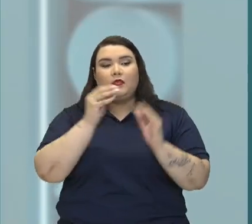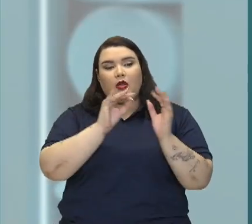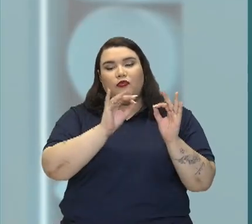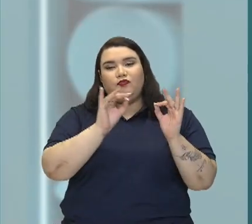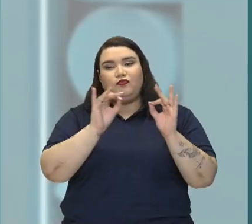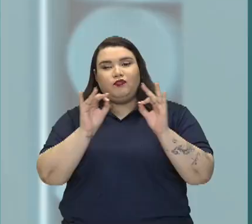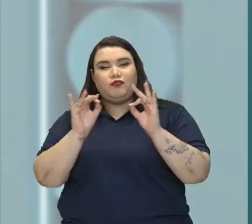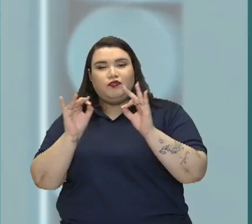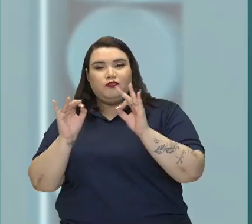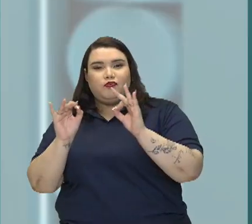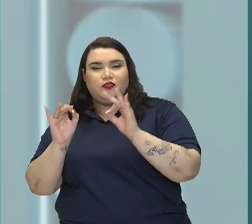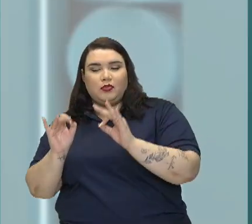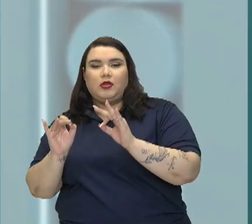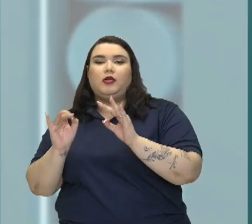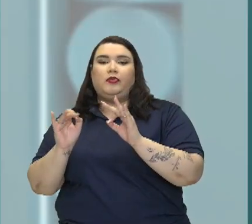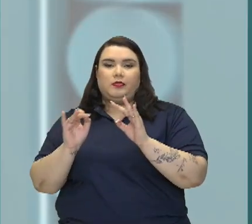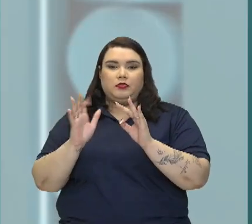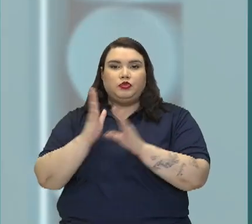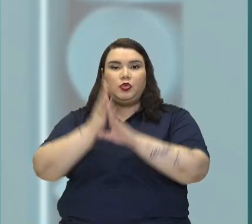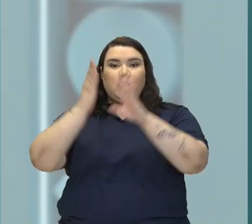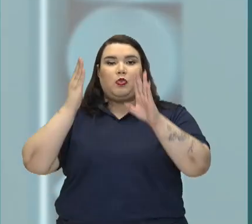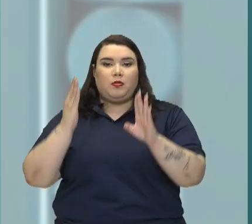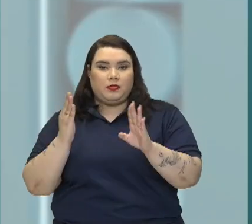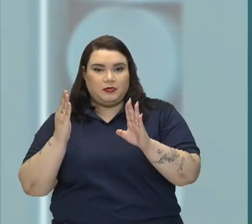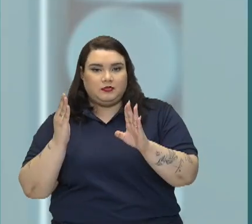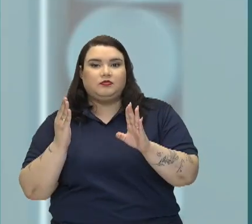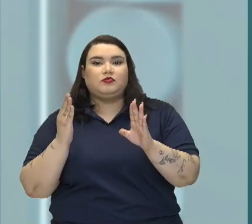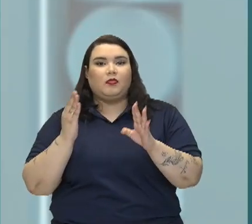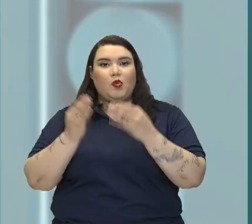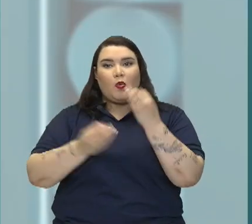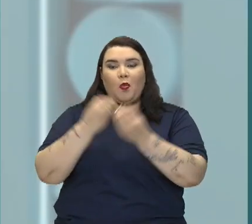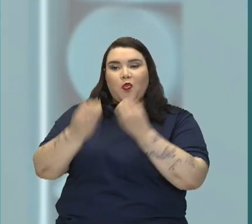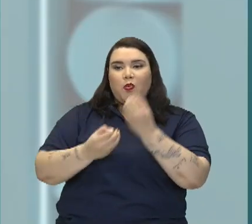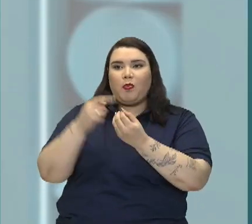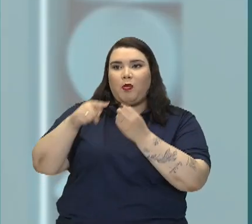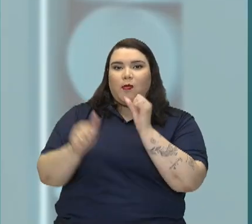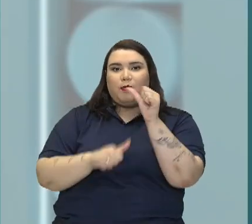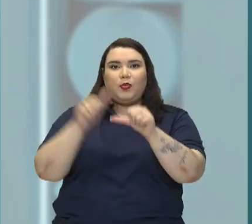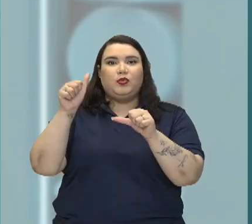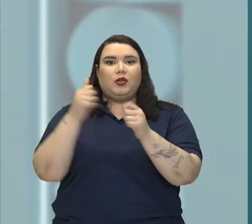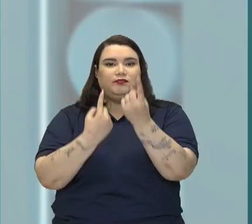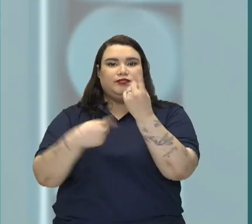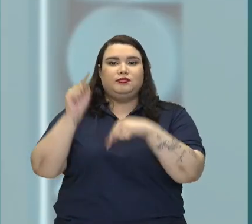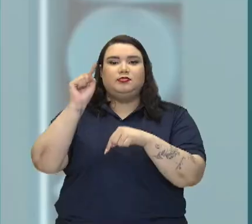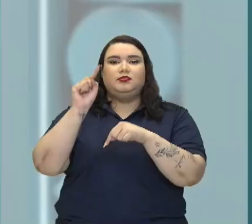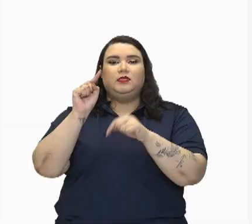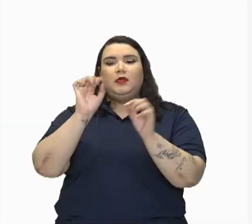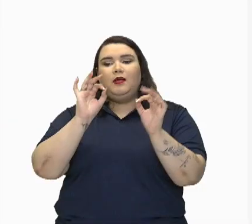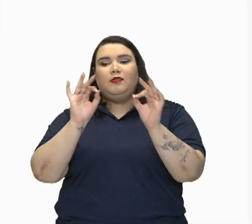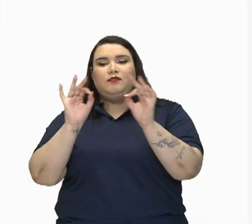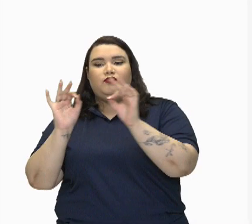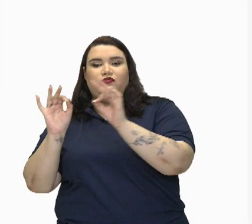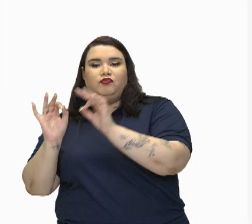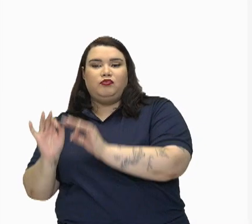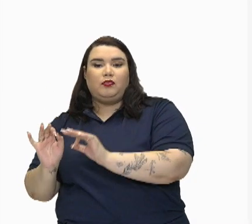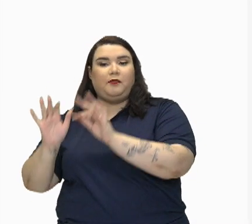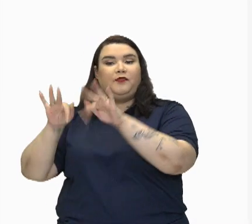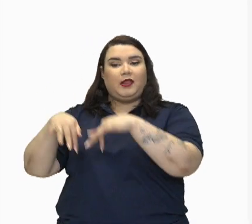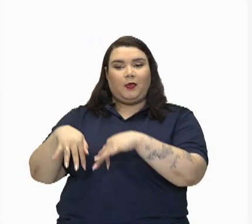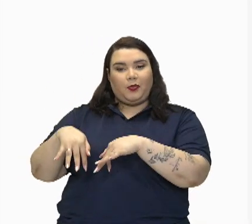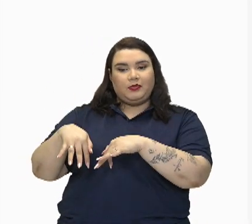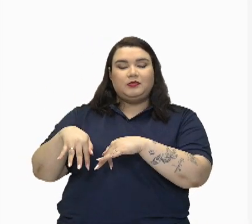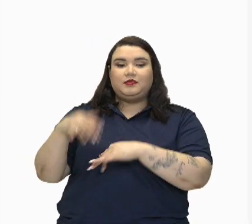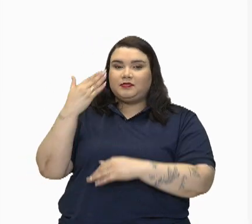aí vem o clímax, o auge da história. Em seguida, o desfecho.